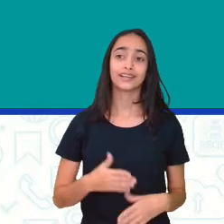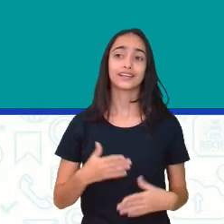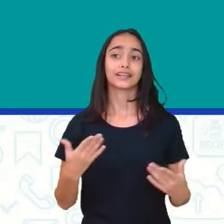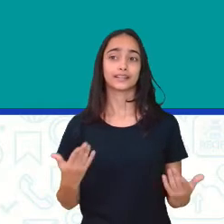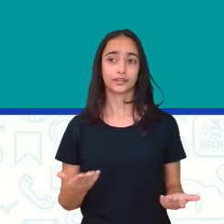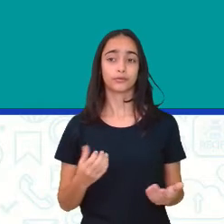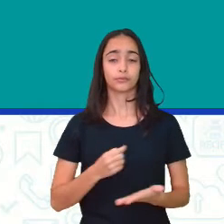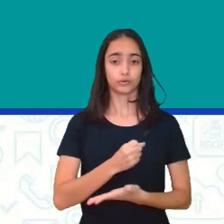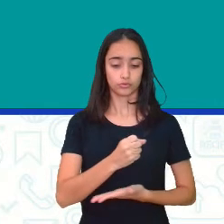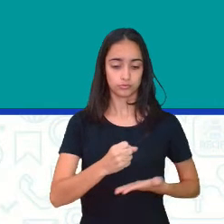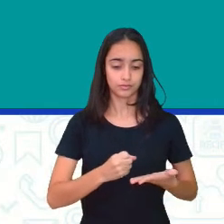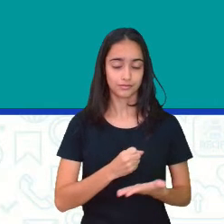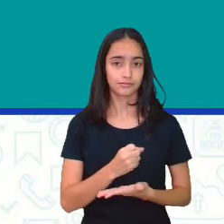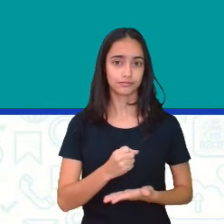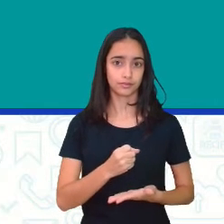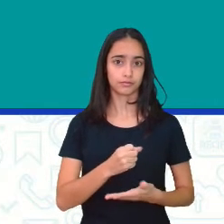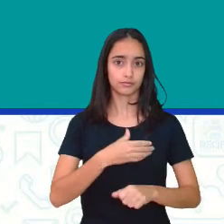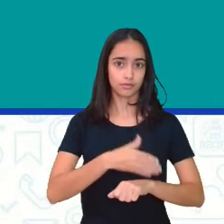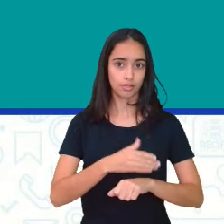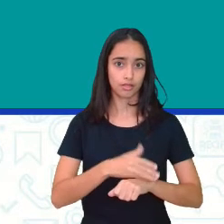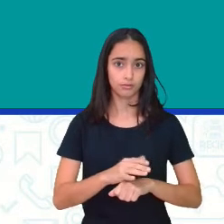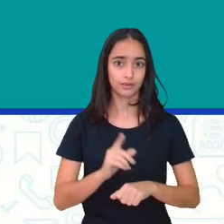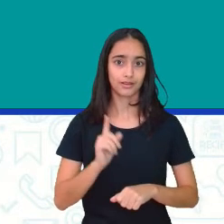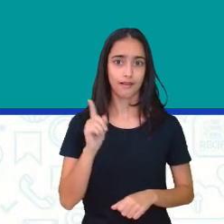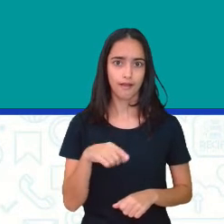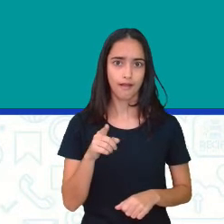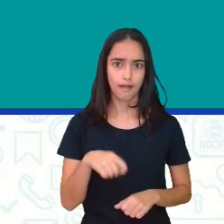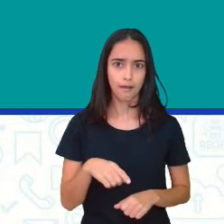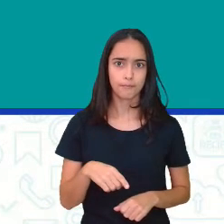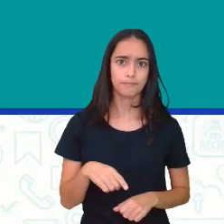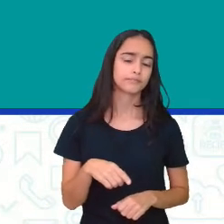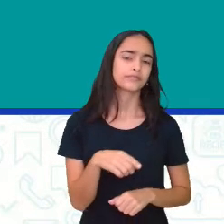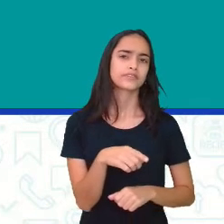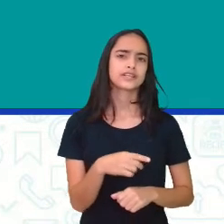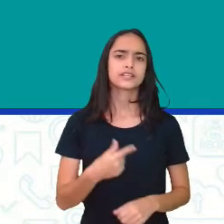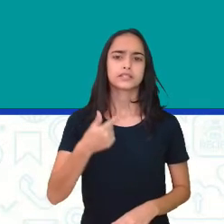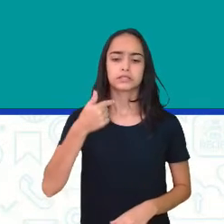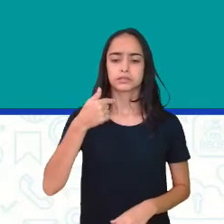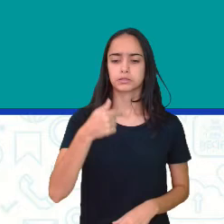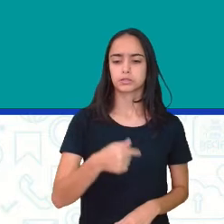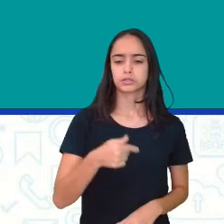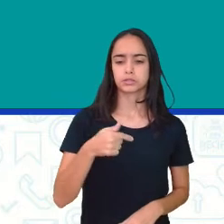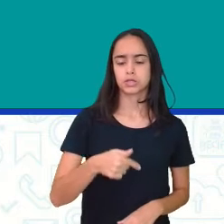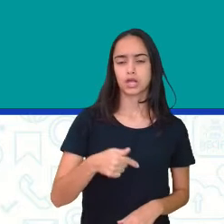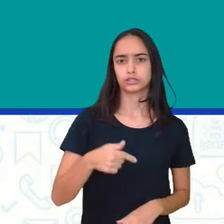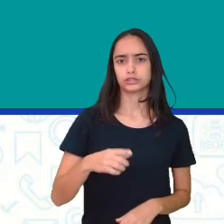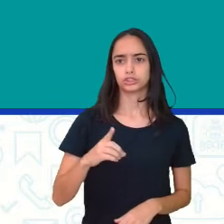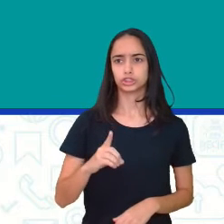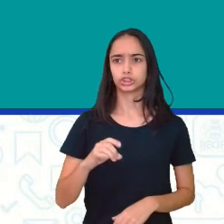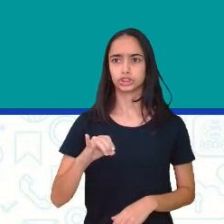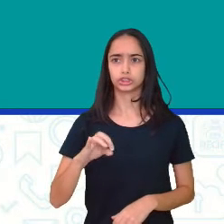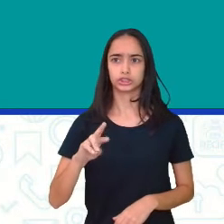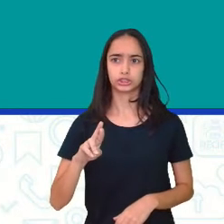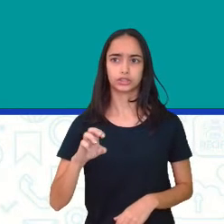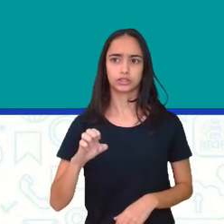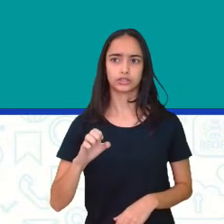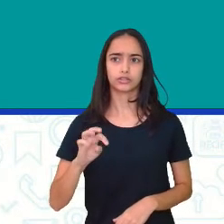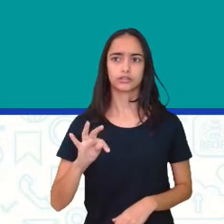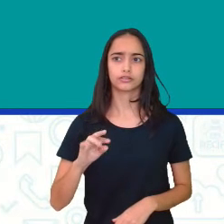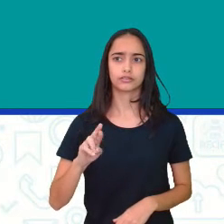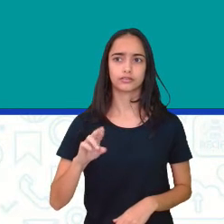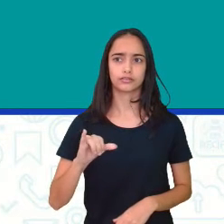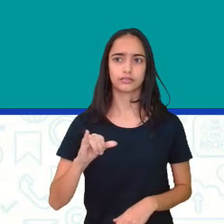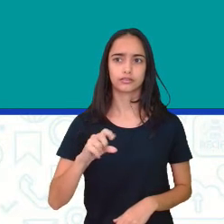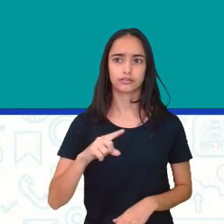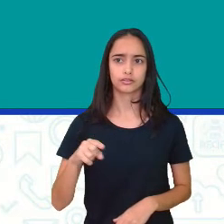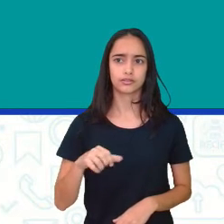esses princípios, eles são determinados com base em 7 diretrizes, né? E aí elas são